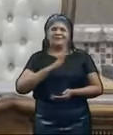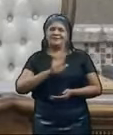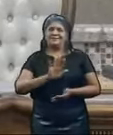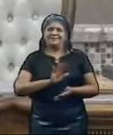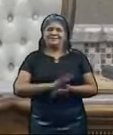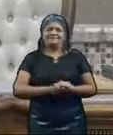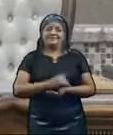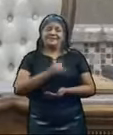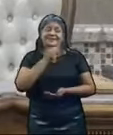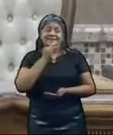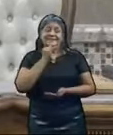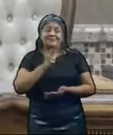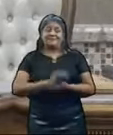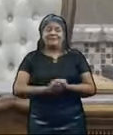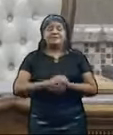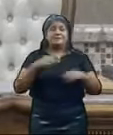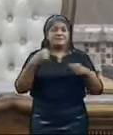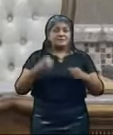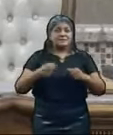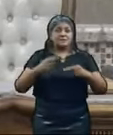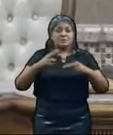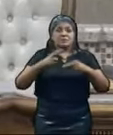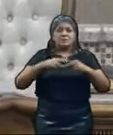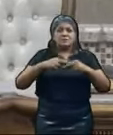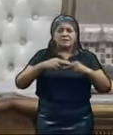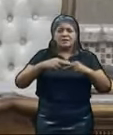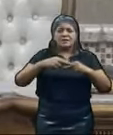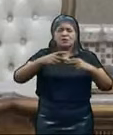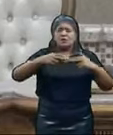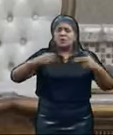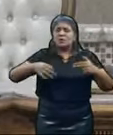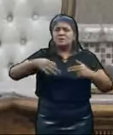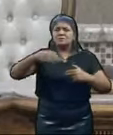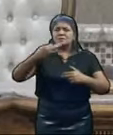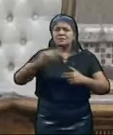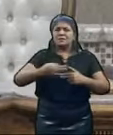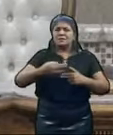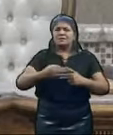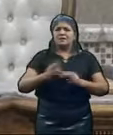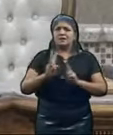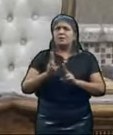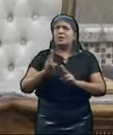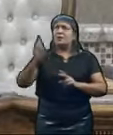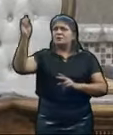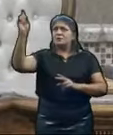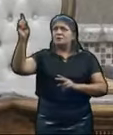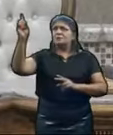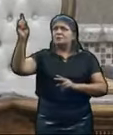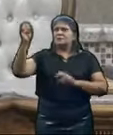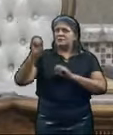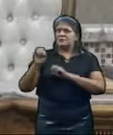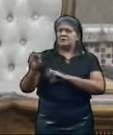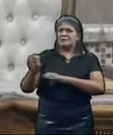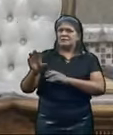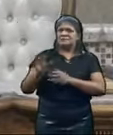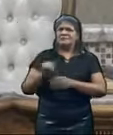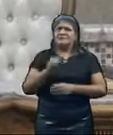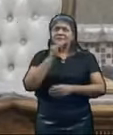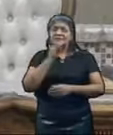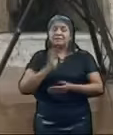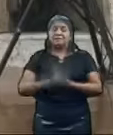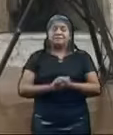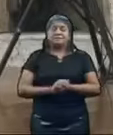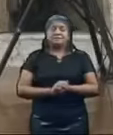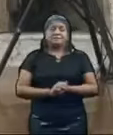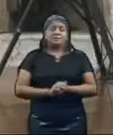meios ele utiliza todos os meios para chegar onde ele quer Isto é algo Demoníaco foi incorporado na vida da humanidade